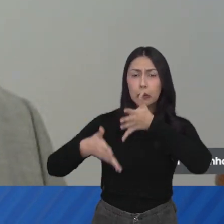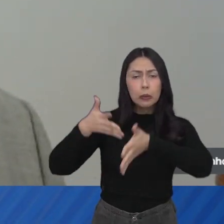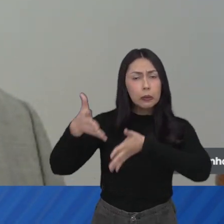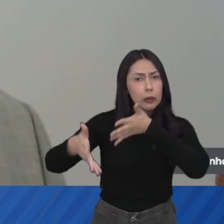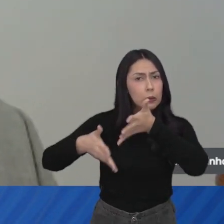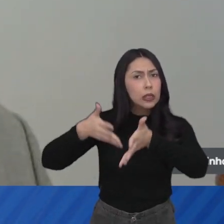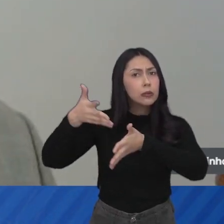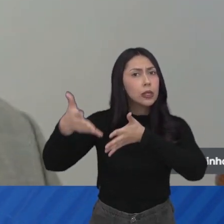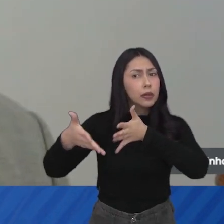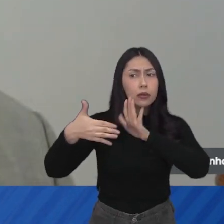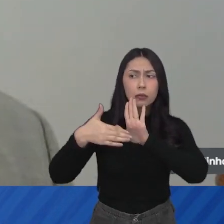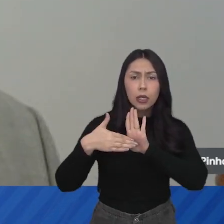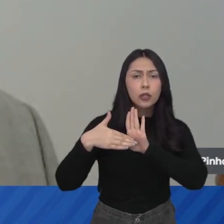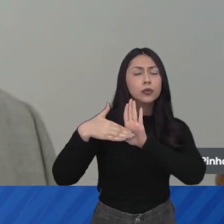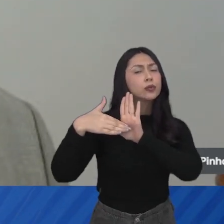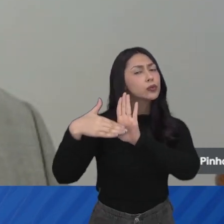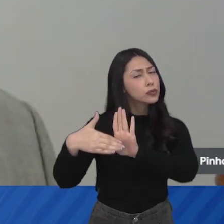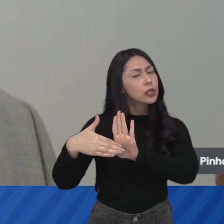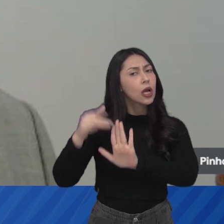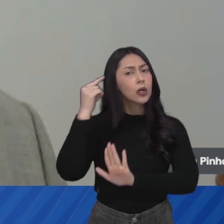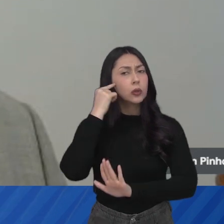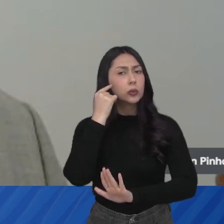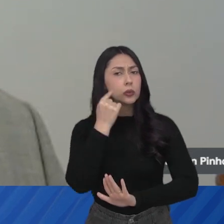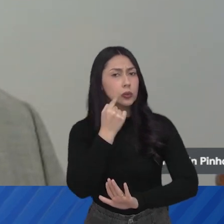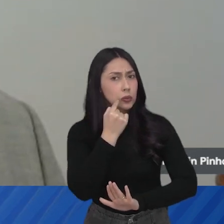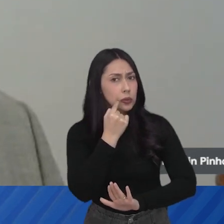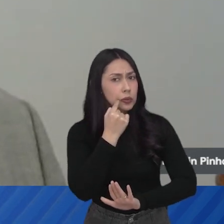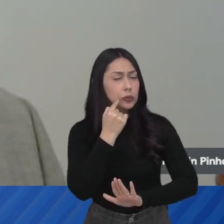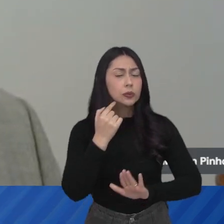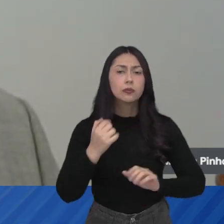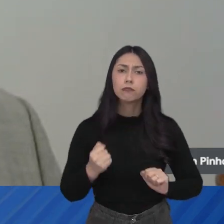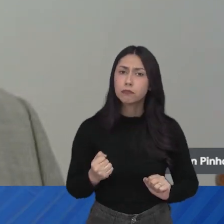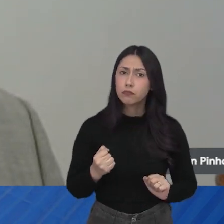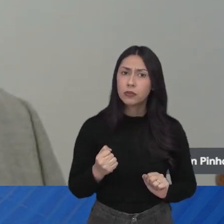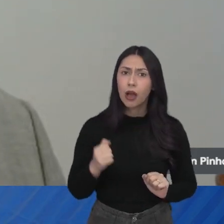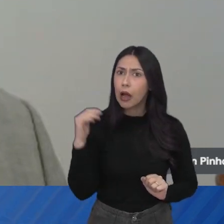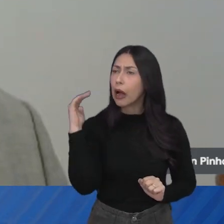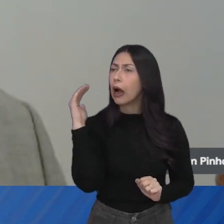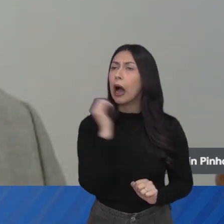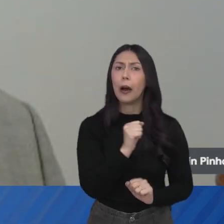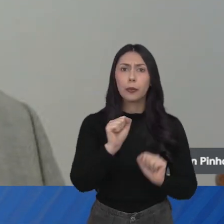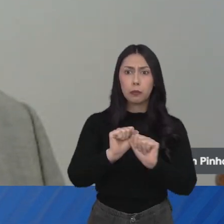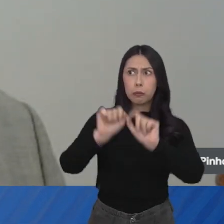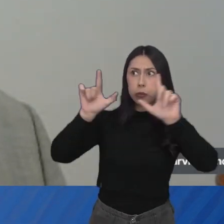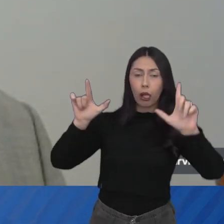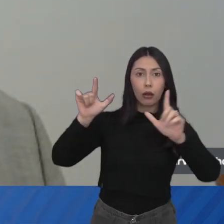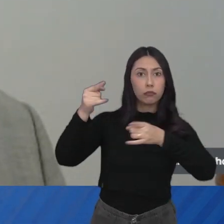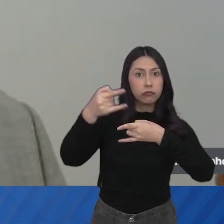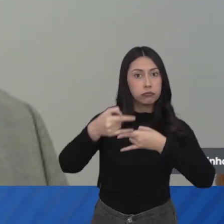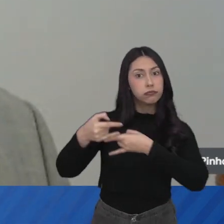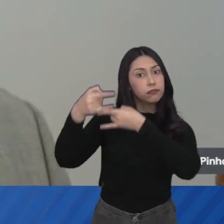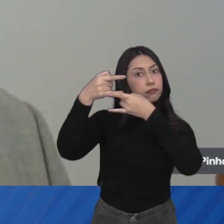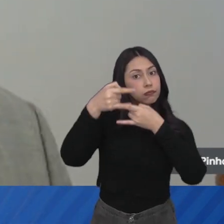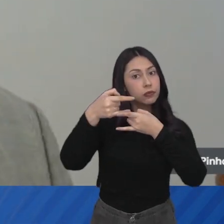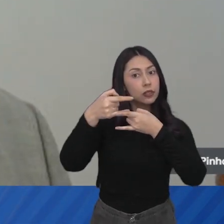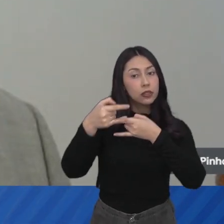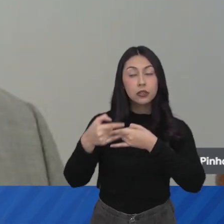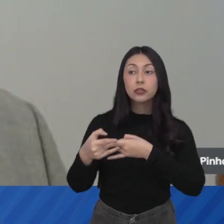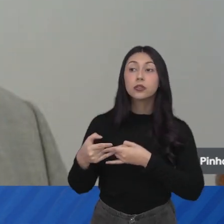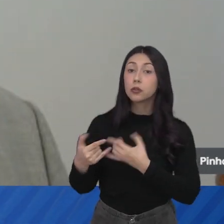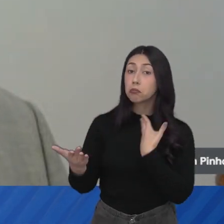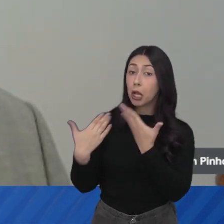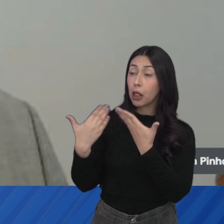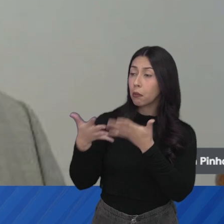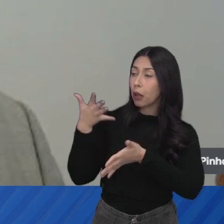na oferta do intérprete para a pessoa com deficiência auditiva através do aplicativo. Então, em poucos segundos já vai ter o intérprete, e aí ele